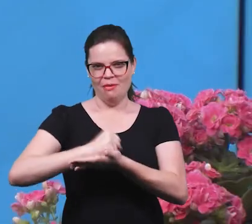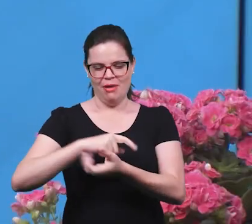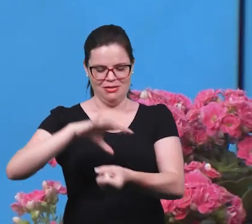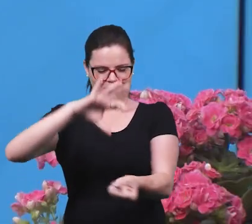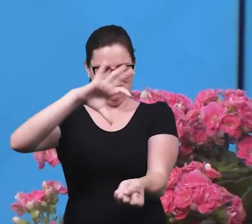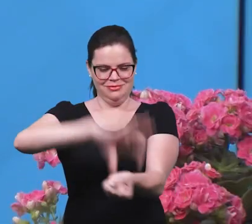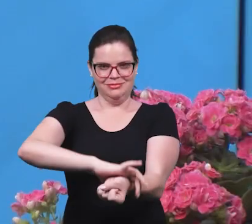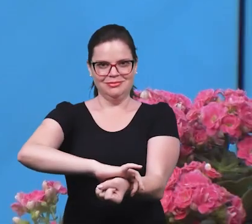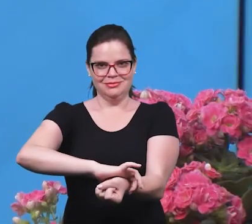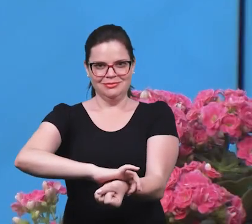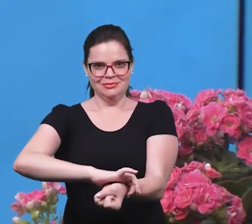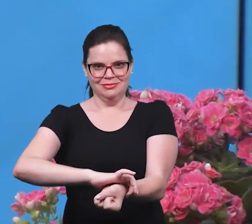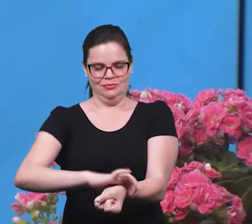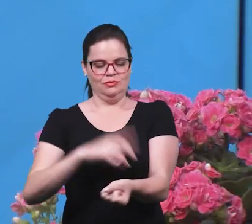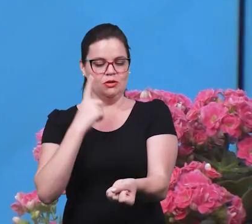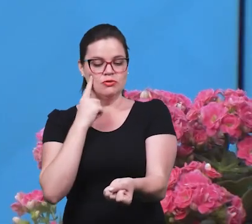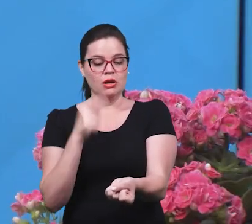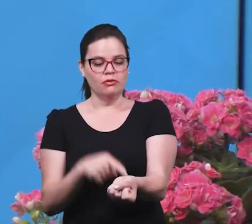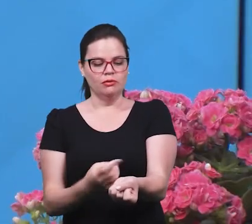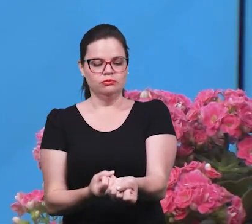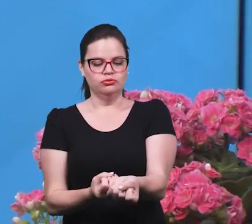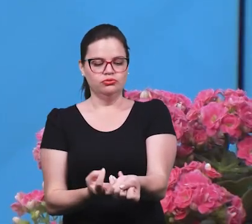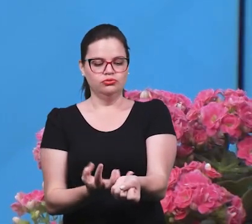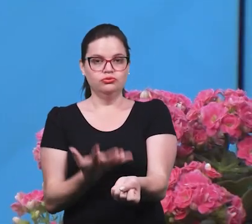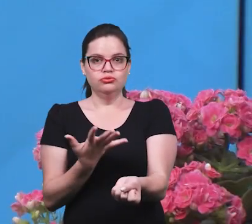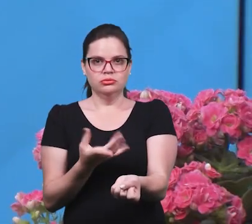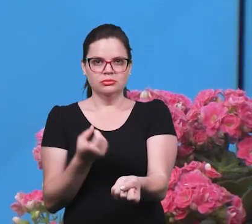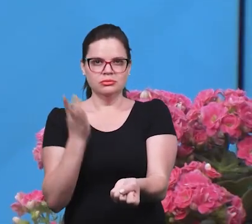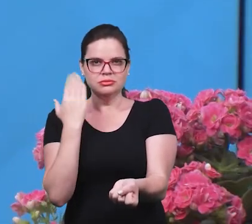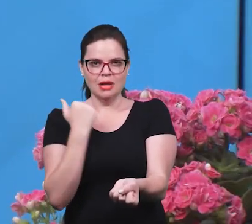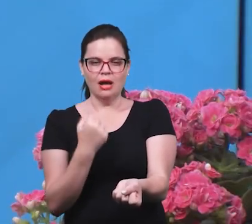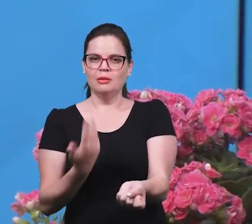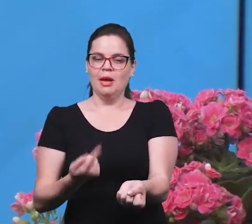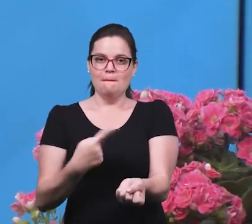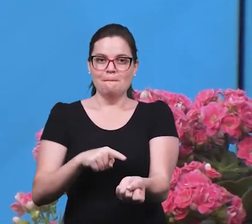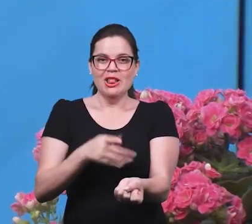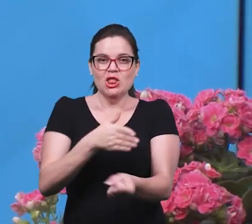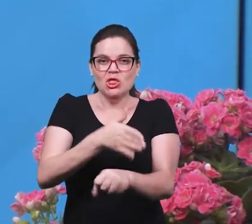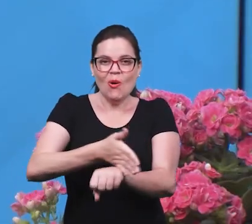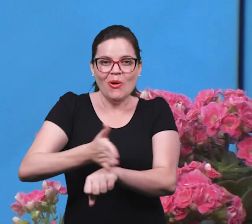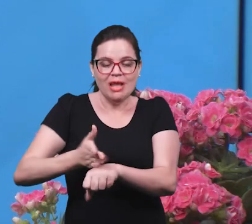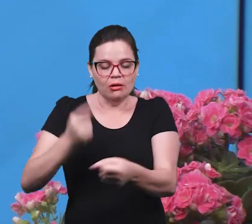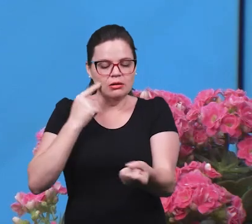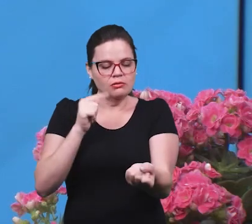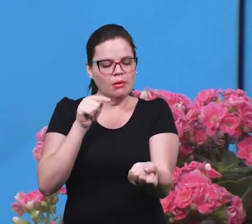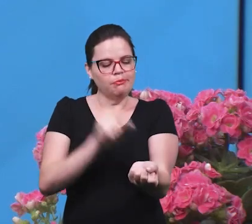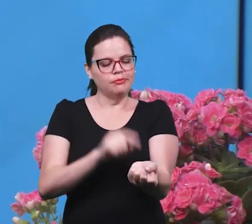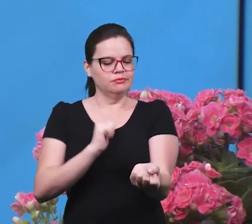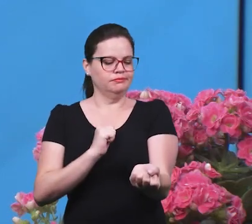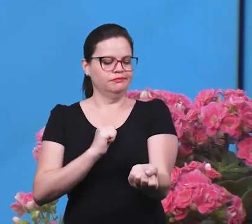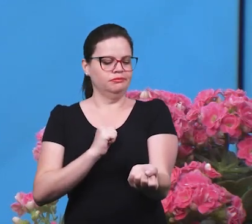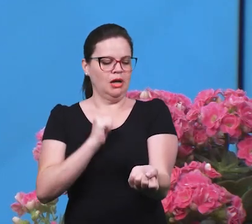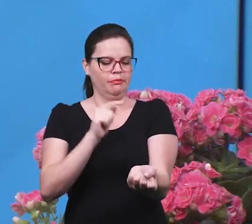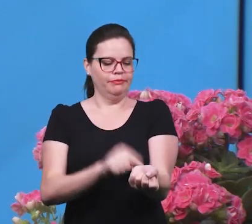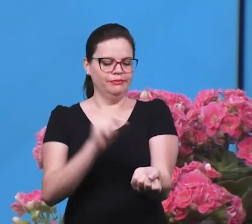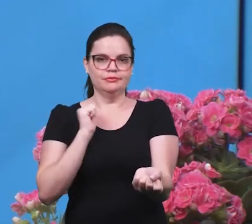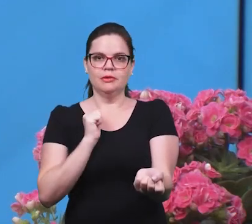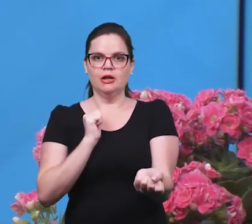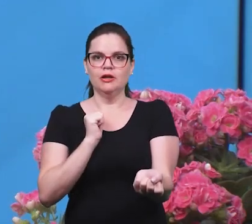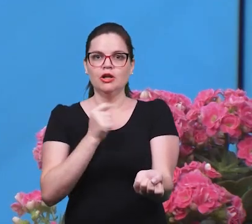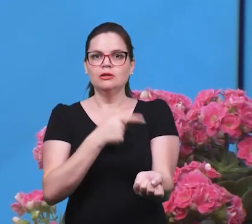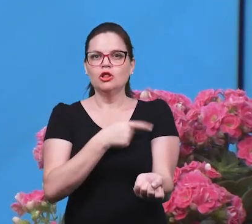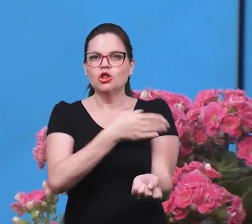modelos, mas nem sempre ter aquilo ali, ficar medindo sempre, é a melhor opção, porque isso